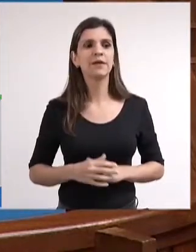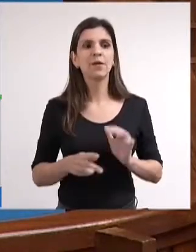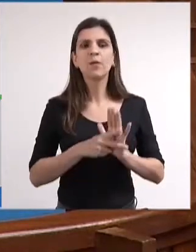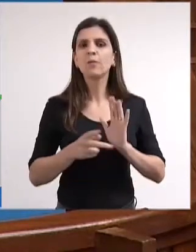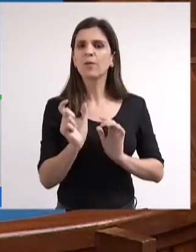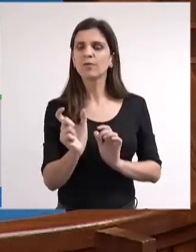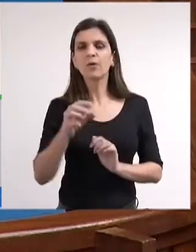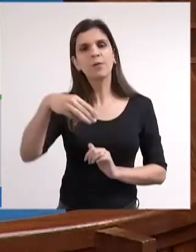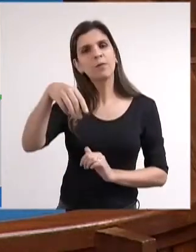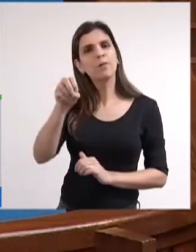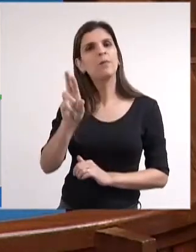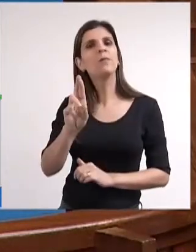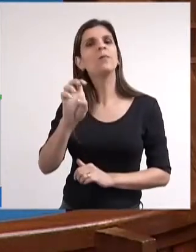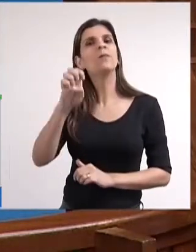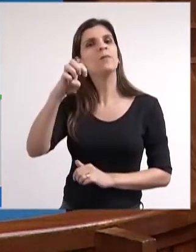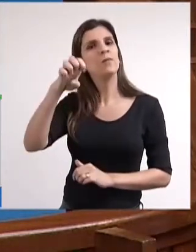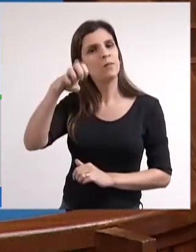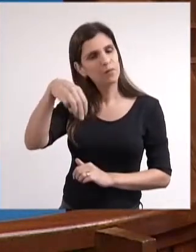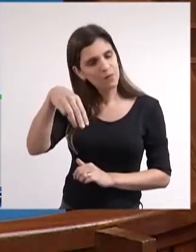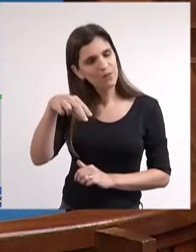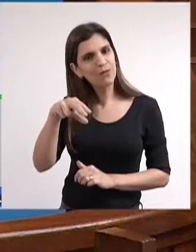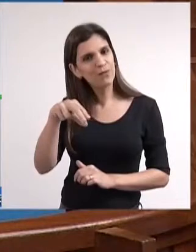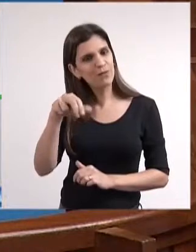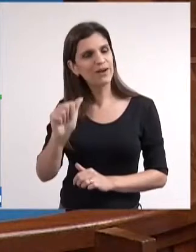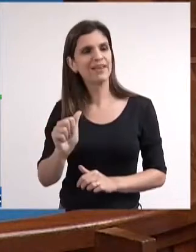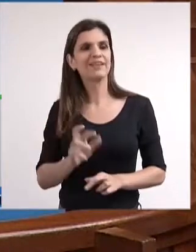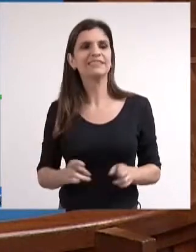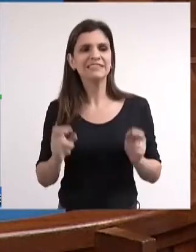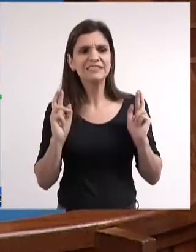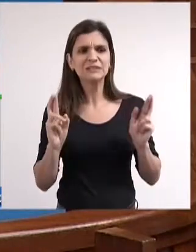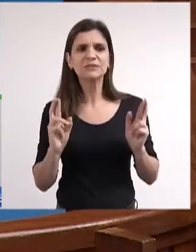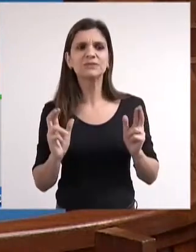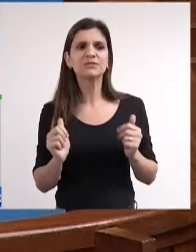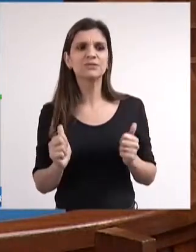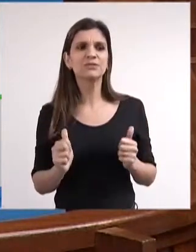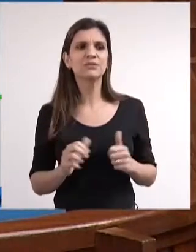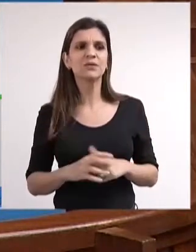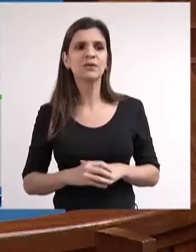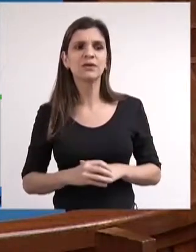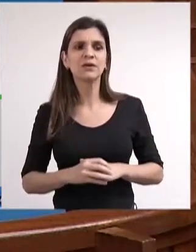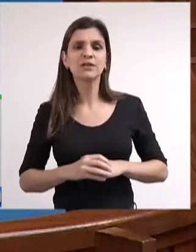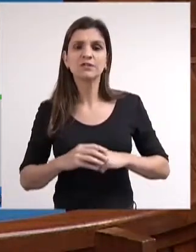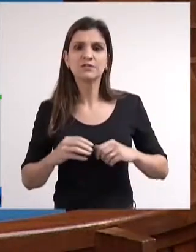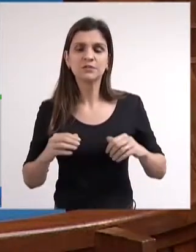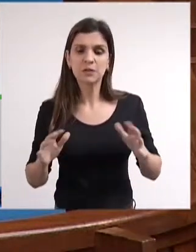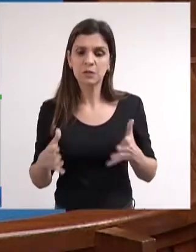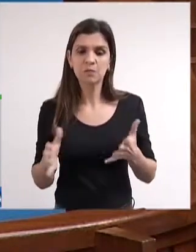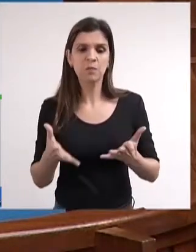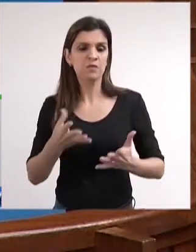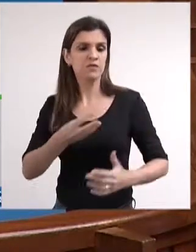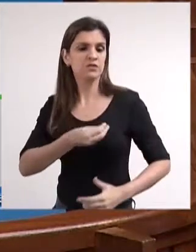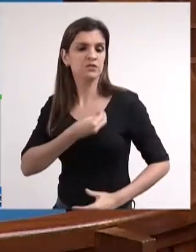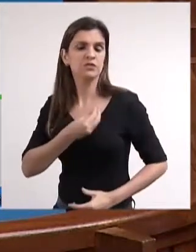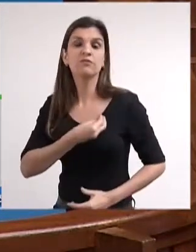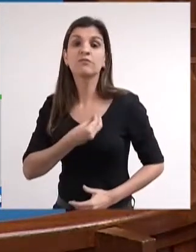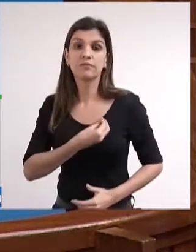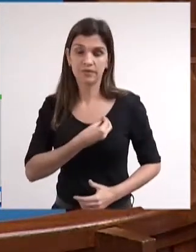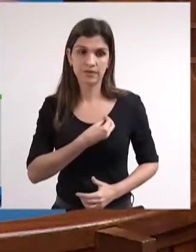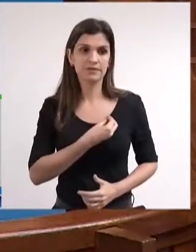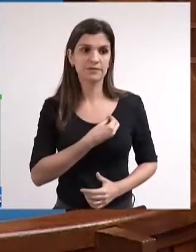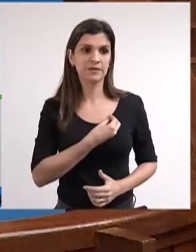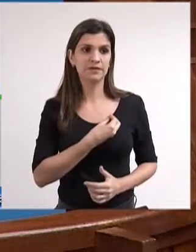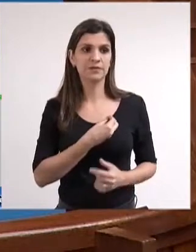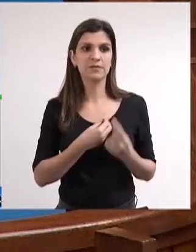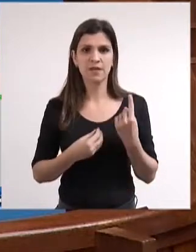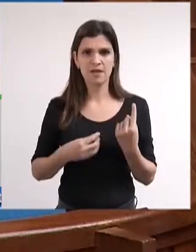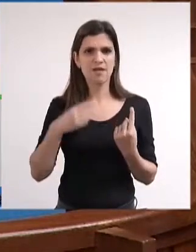pela administração. Obviamente que a gente tem uma efetiva participação, porque talvez eu fui um dos únicos deputados que aqui